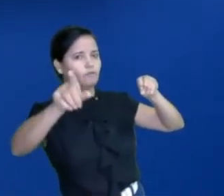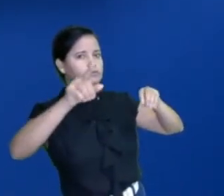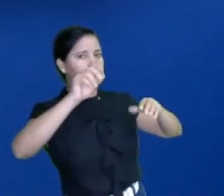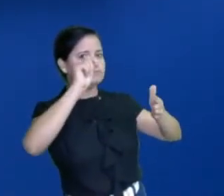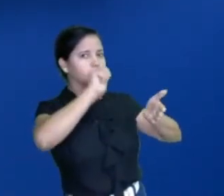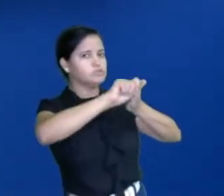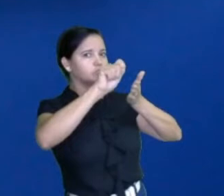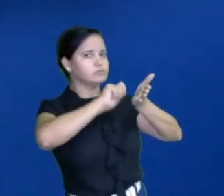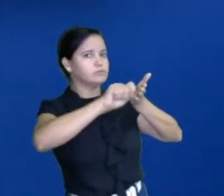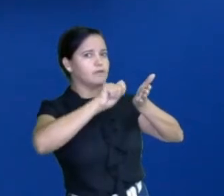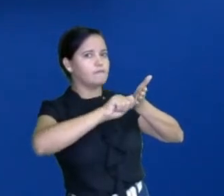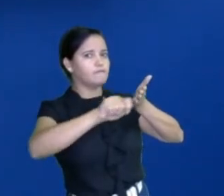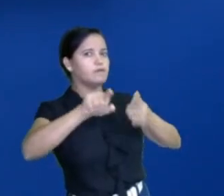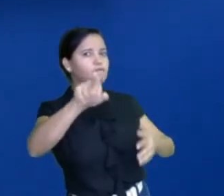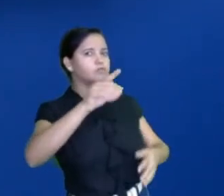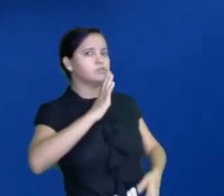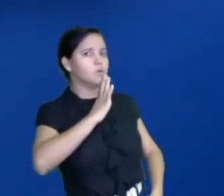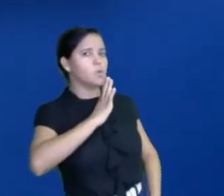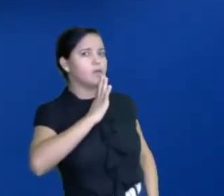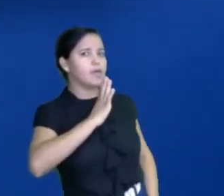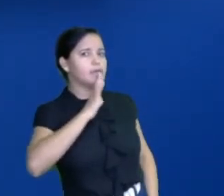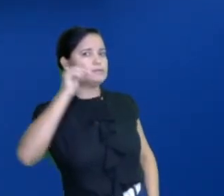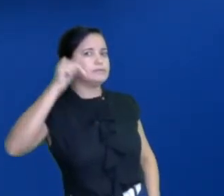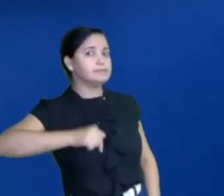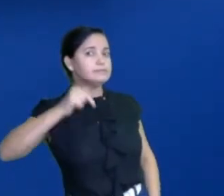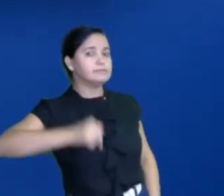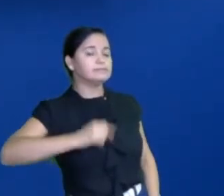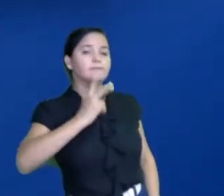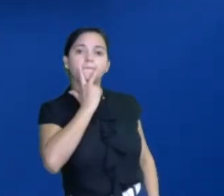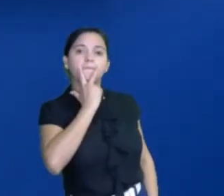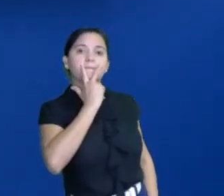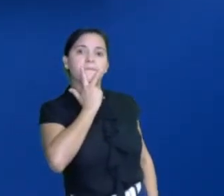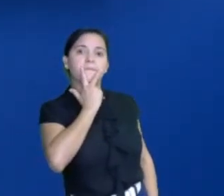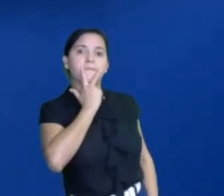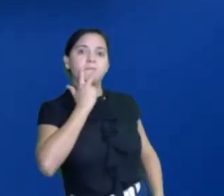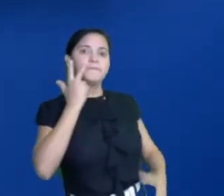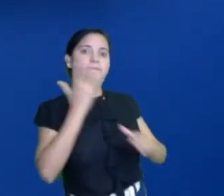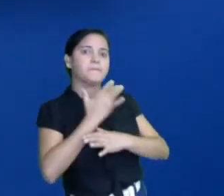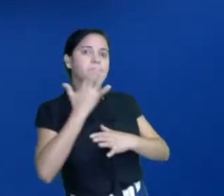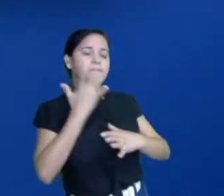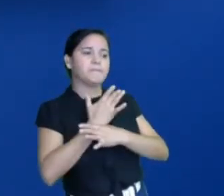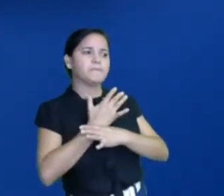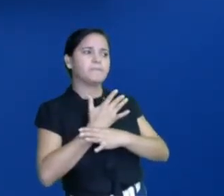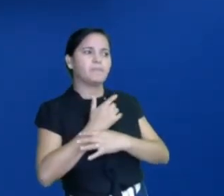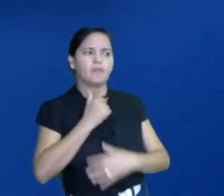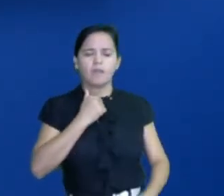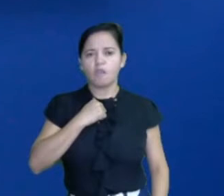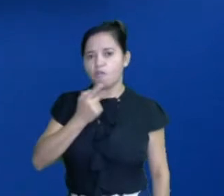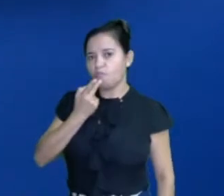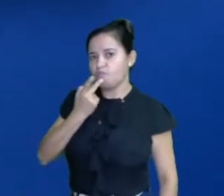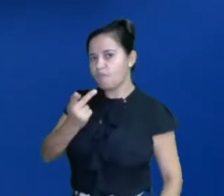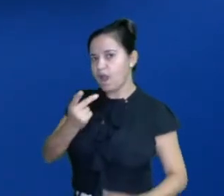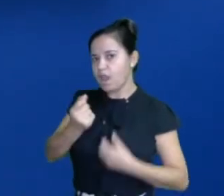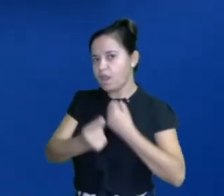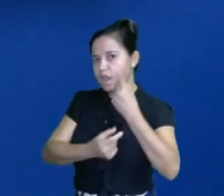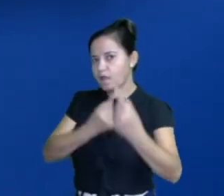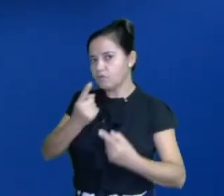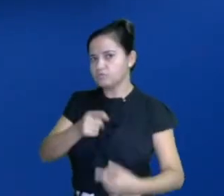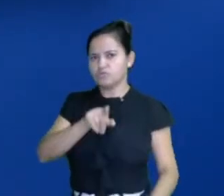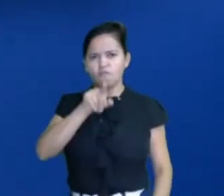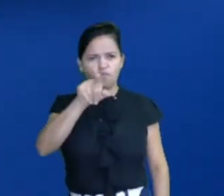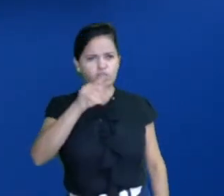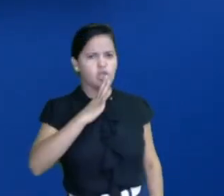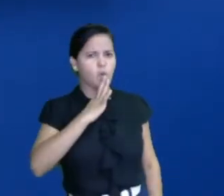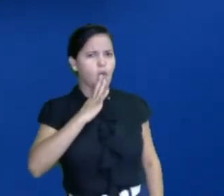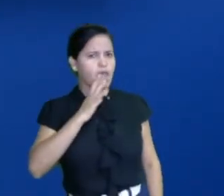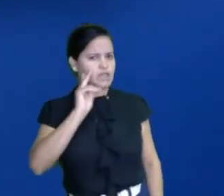patrimônios históricos que você conhece daqui de Vitória. Eu citei alguns. E aí? Será que você conhece a história da sua